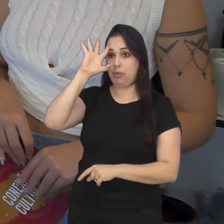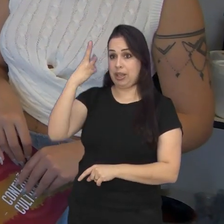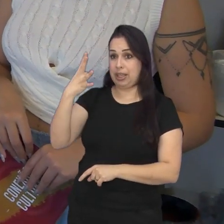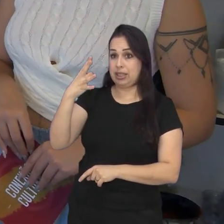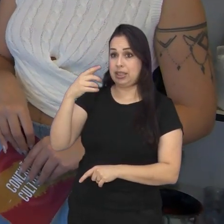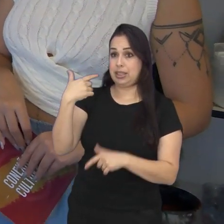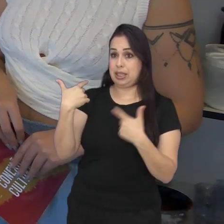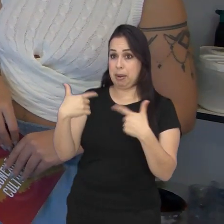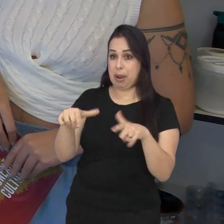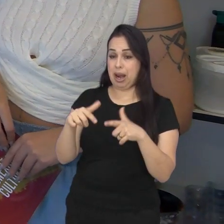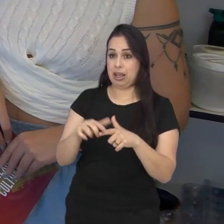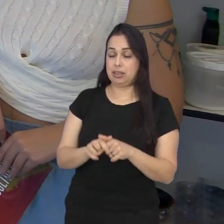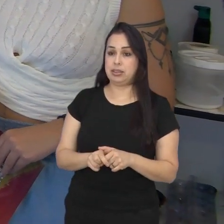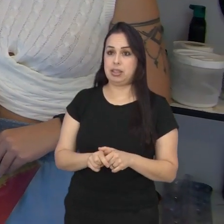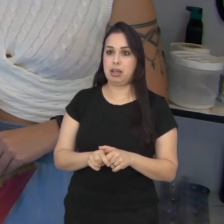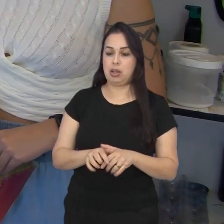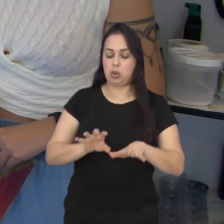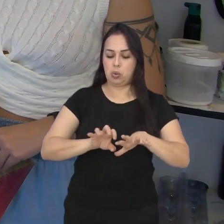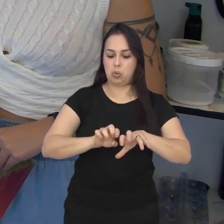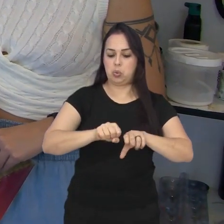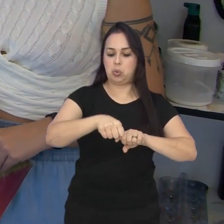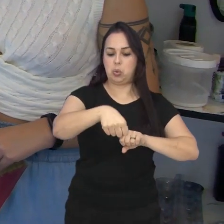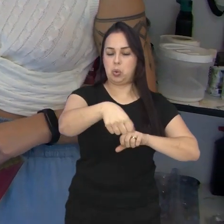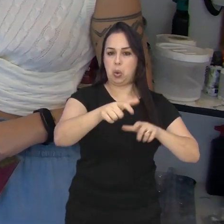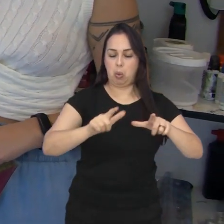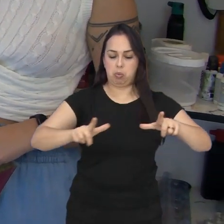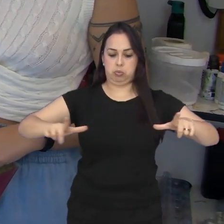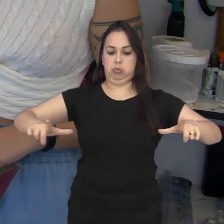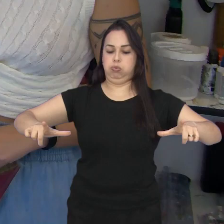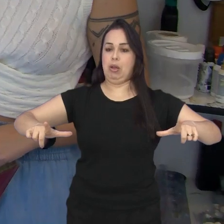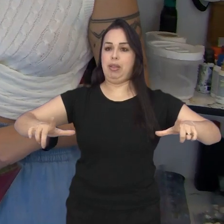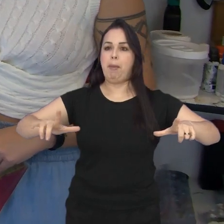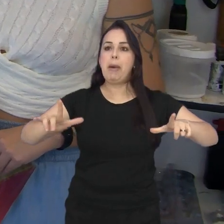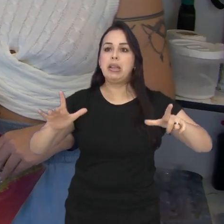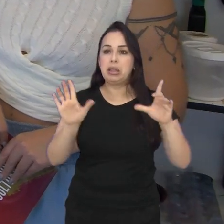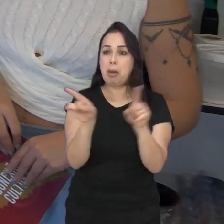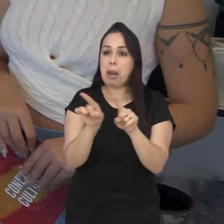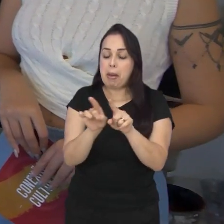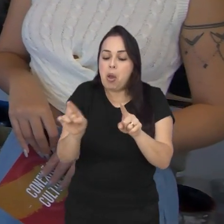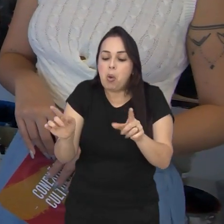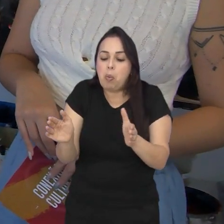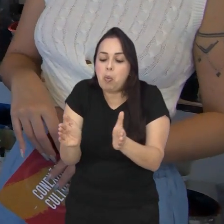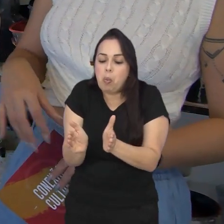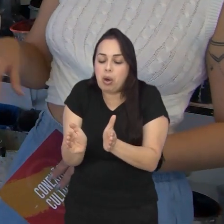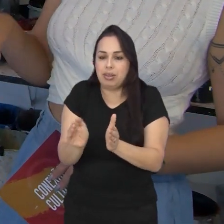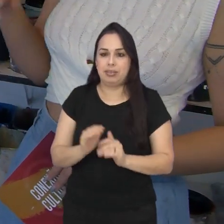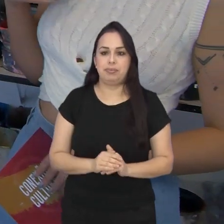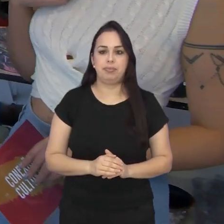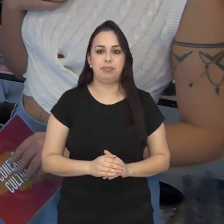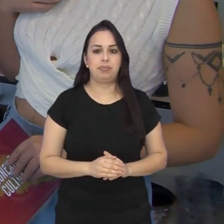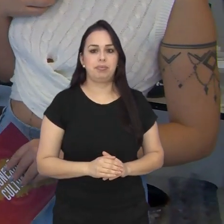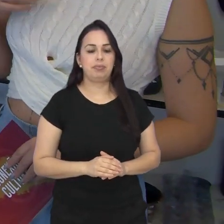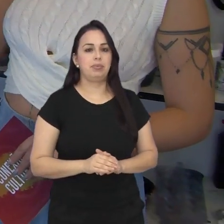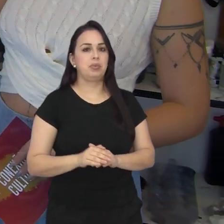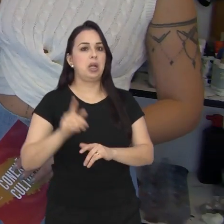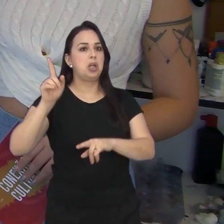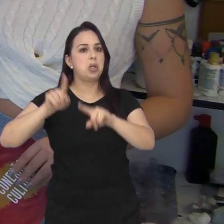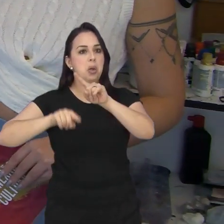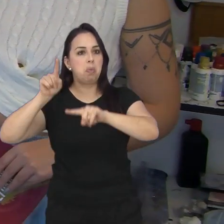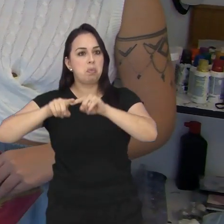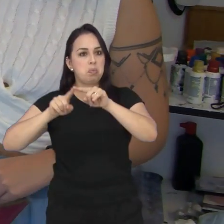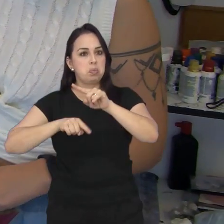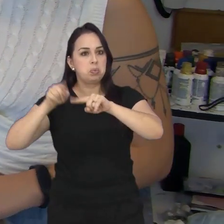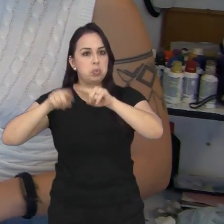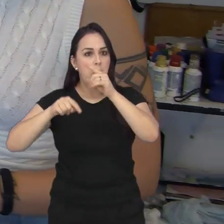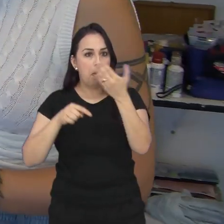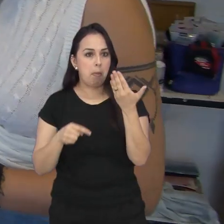trabalhar não vou parar com os grandes, né? Mas paralelamente trabalhar com trabalhos menores. Aqui